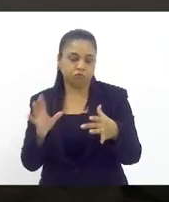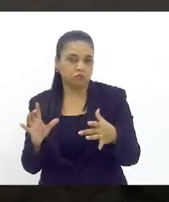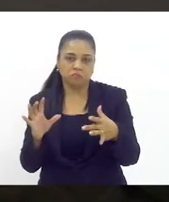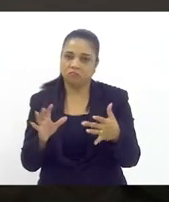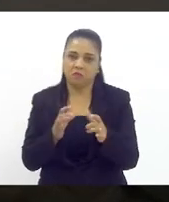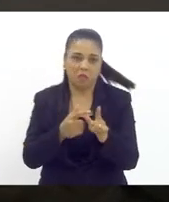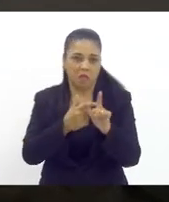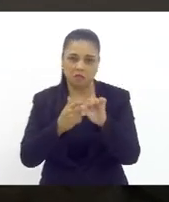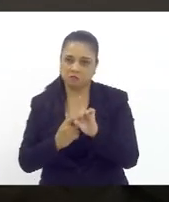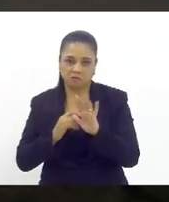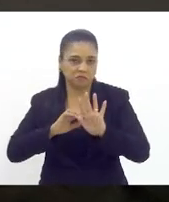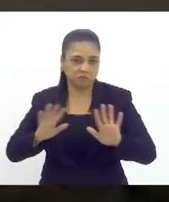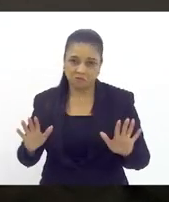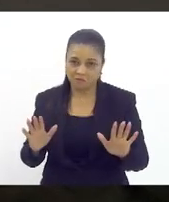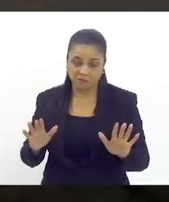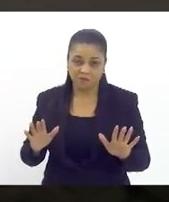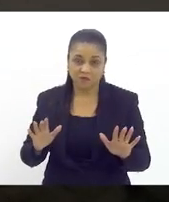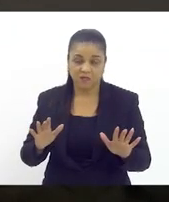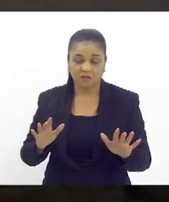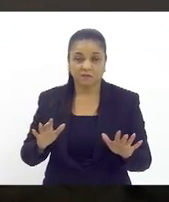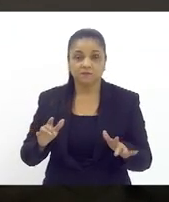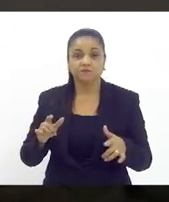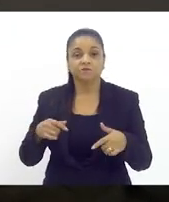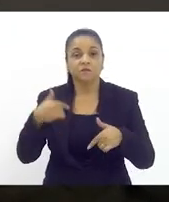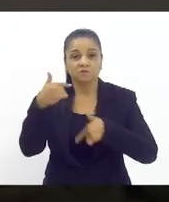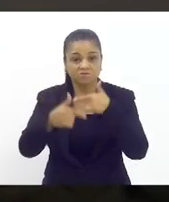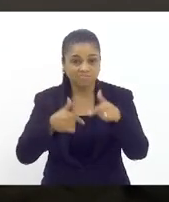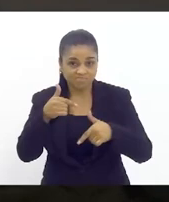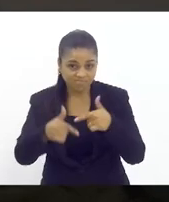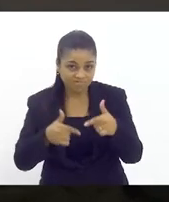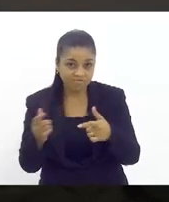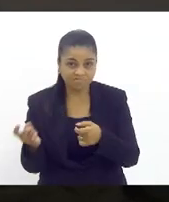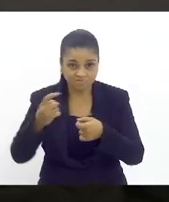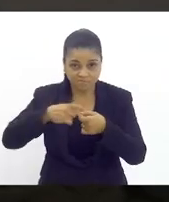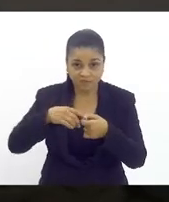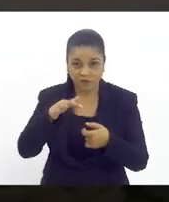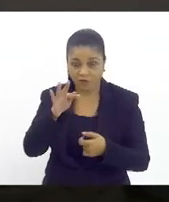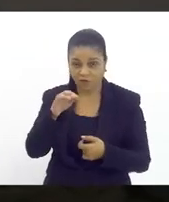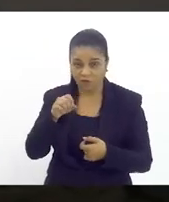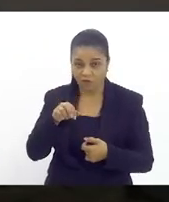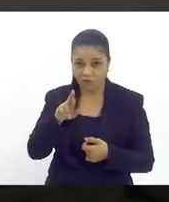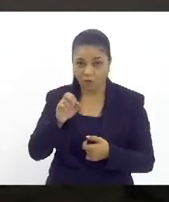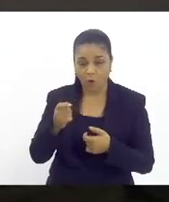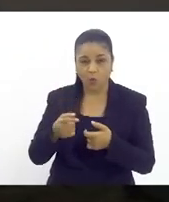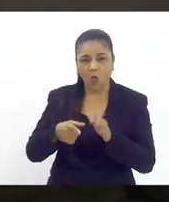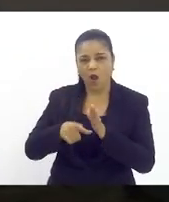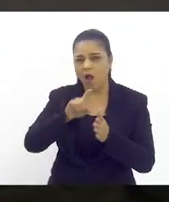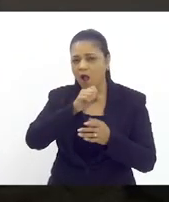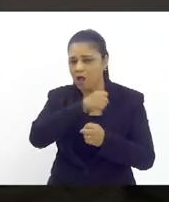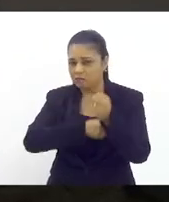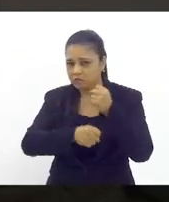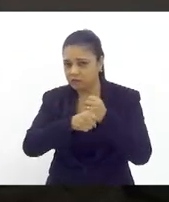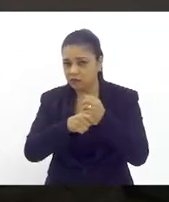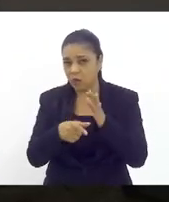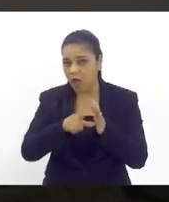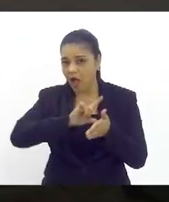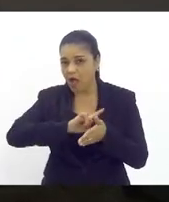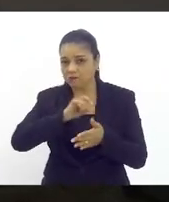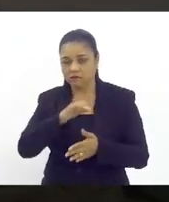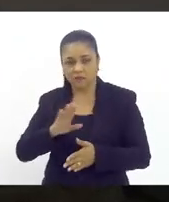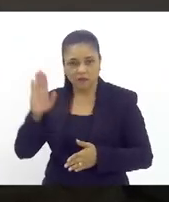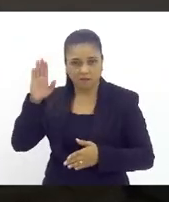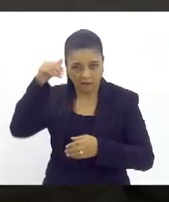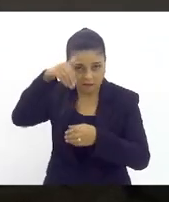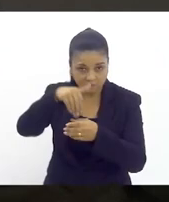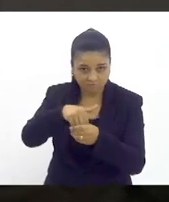então nessa retomada do fórum ano passado antes das eleições a gente lançou esse